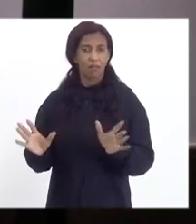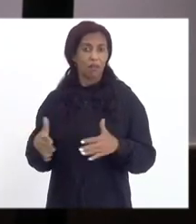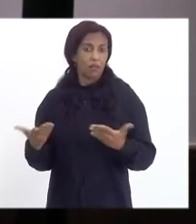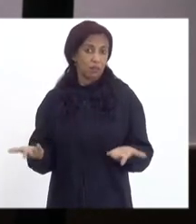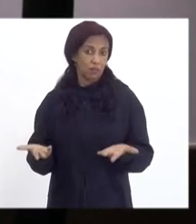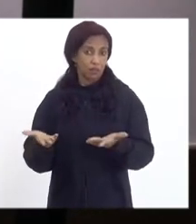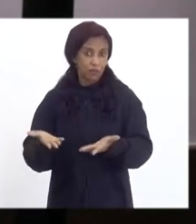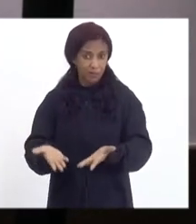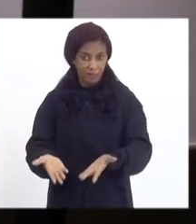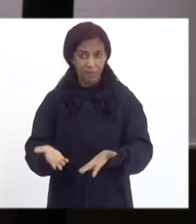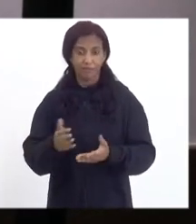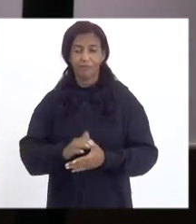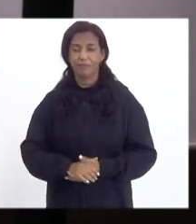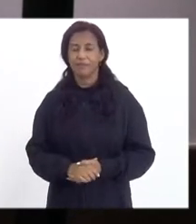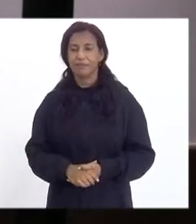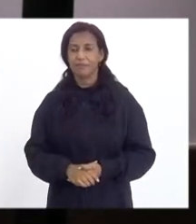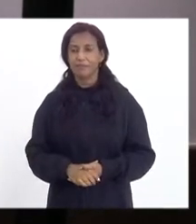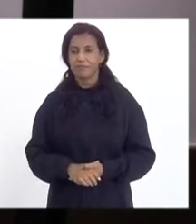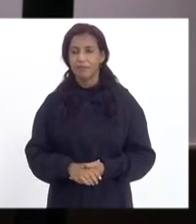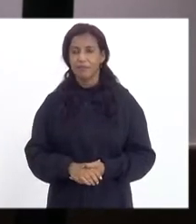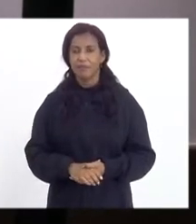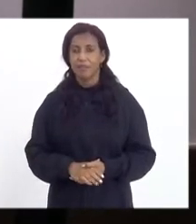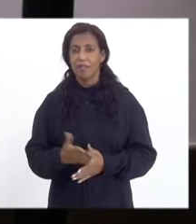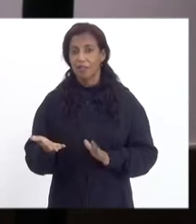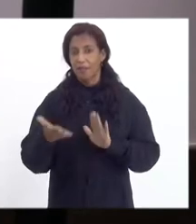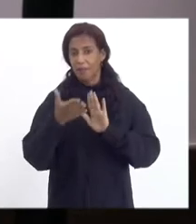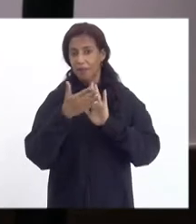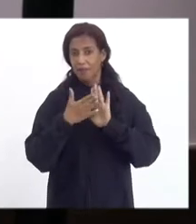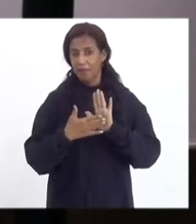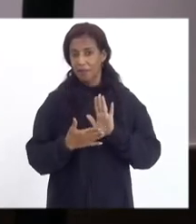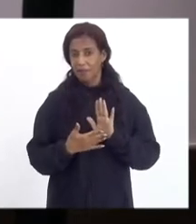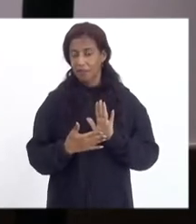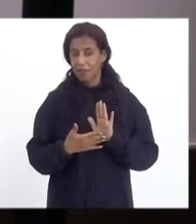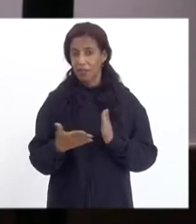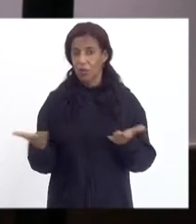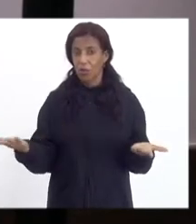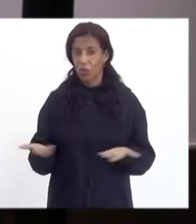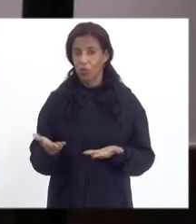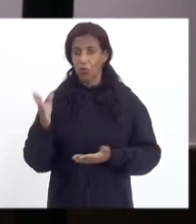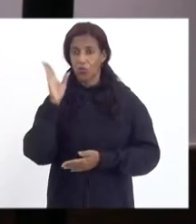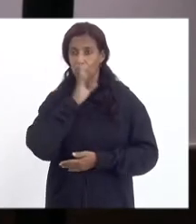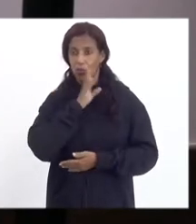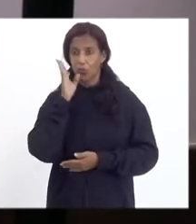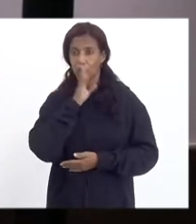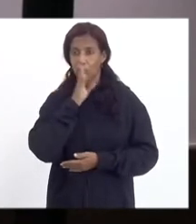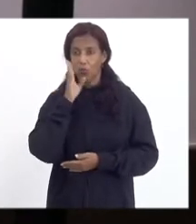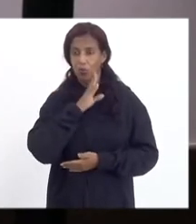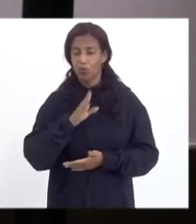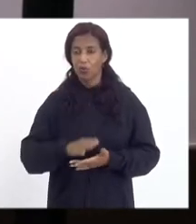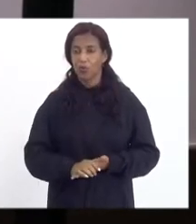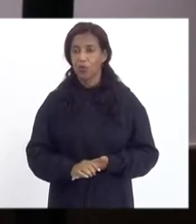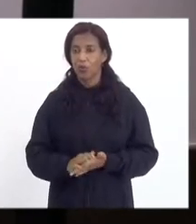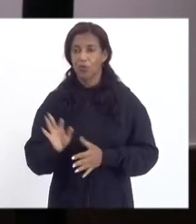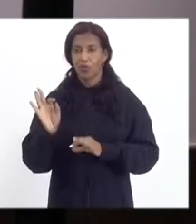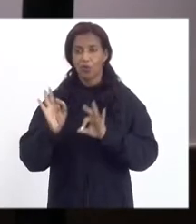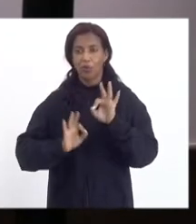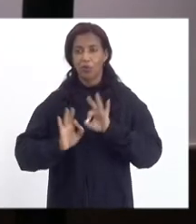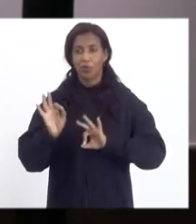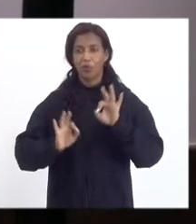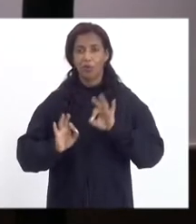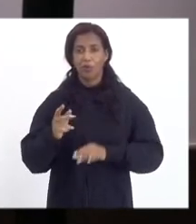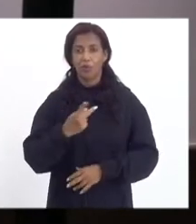é que foi para a pauta, de forma urgente, hoje, um projeto de lei